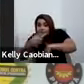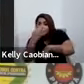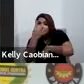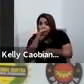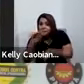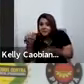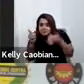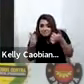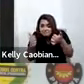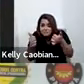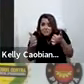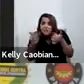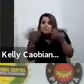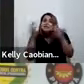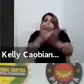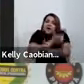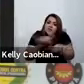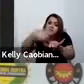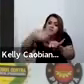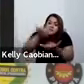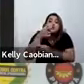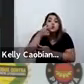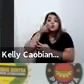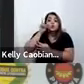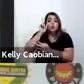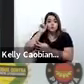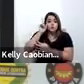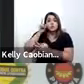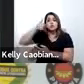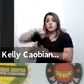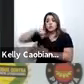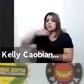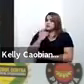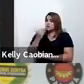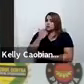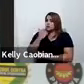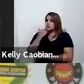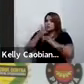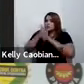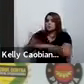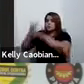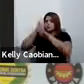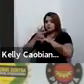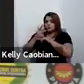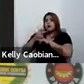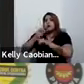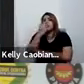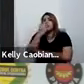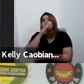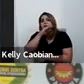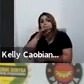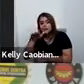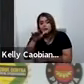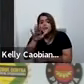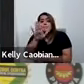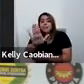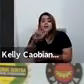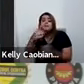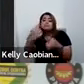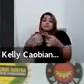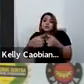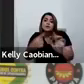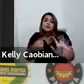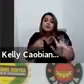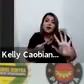que ontem a gente não conseguiu transmitir a live no horário às 13h30, em função de uma falha técnica da